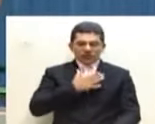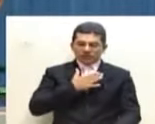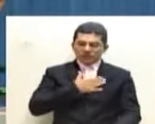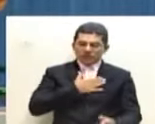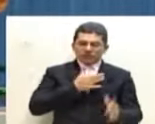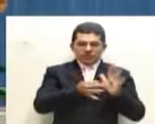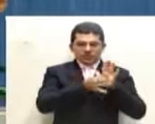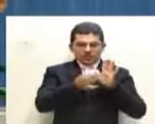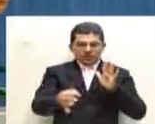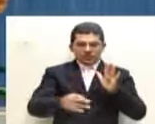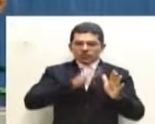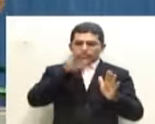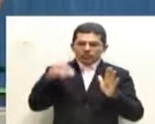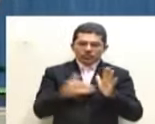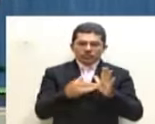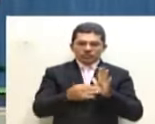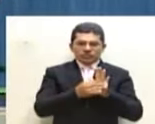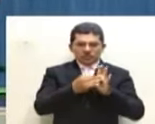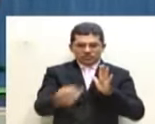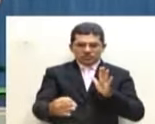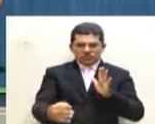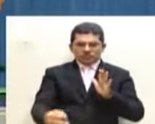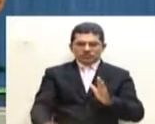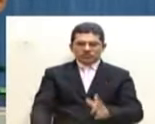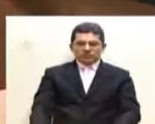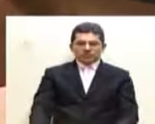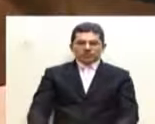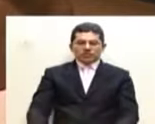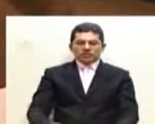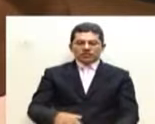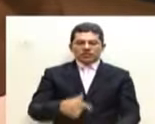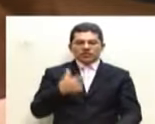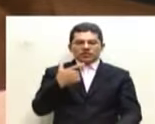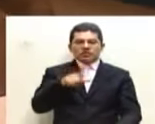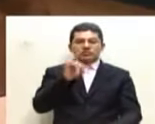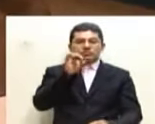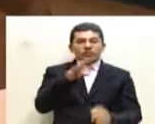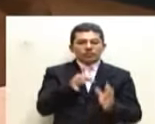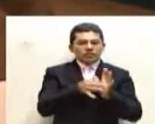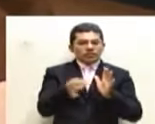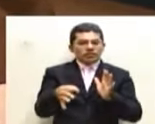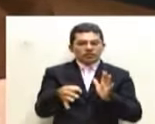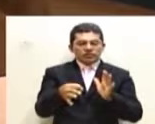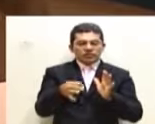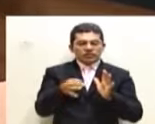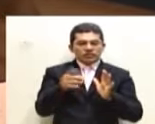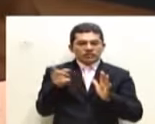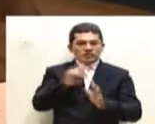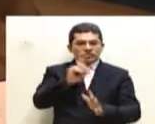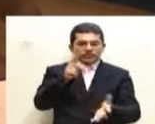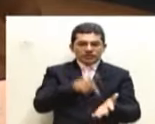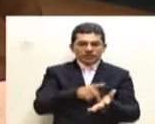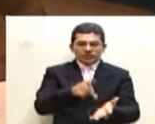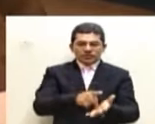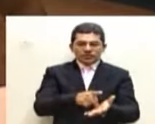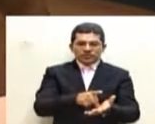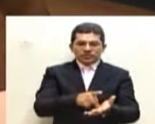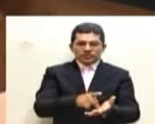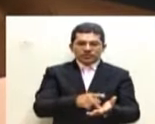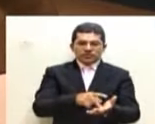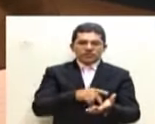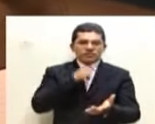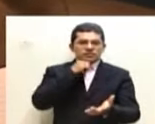opiniões, todas as opiniões, não passam de opiniões, não de verdades. Ninguém